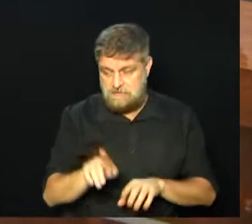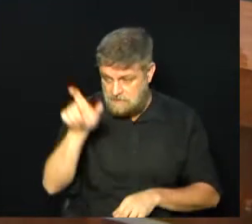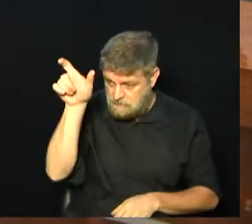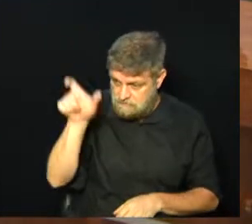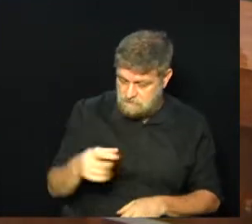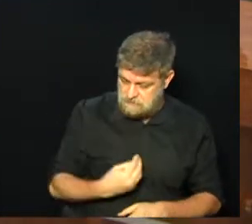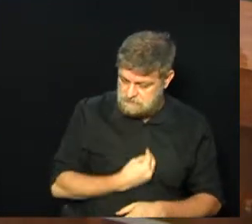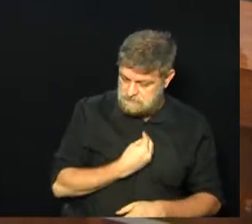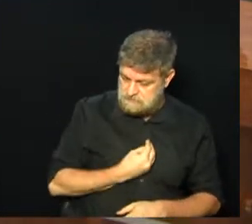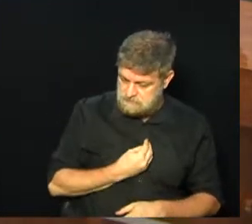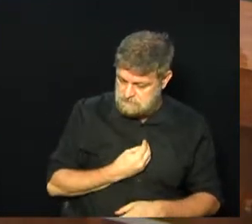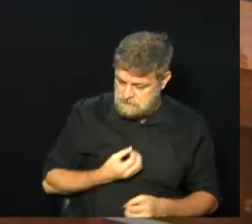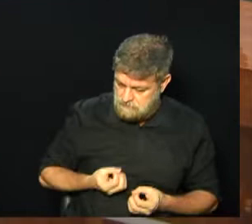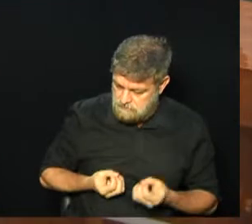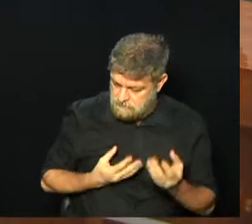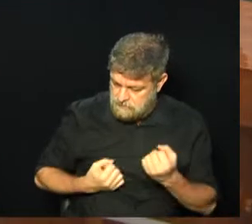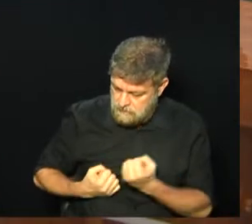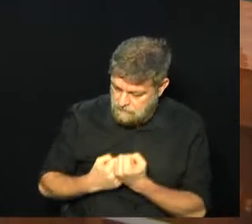a sua contribuição.